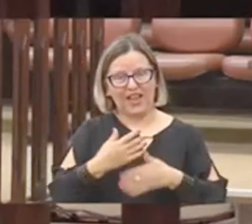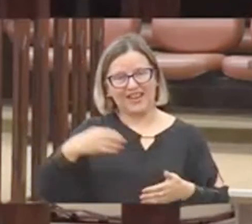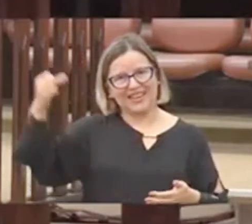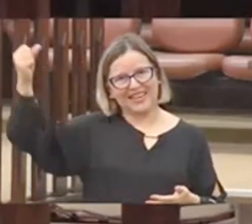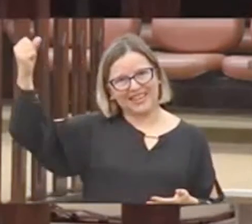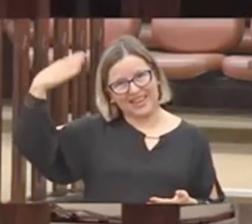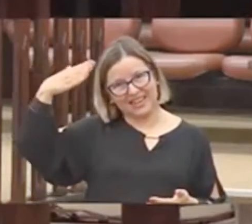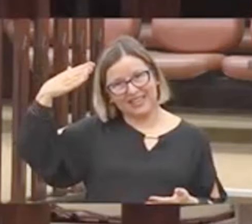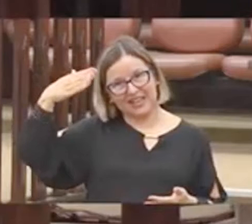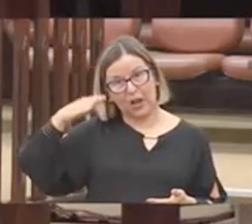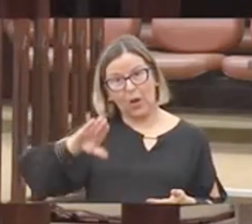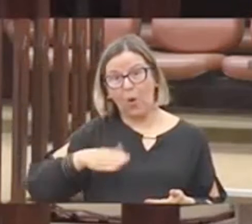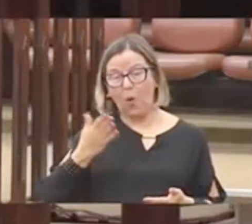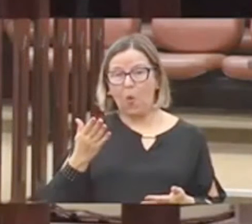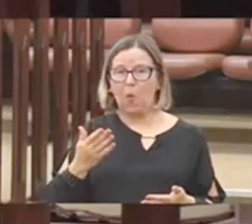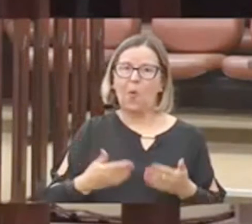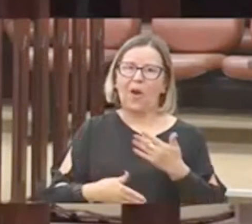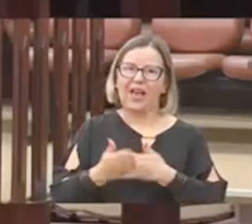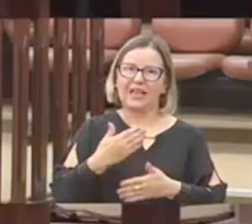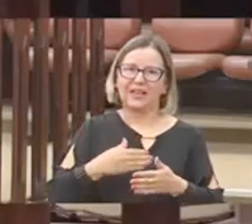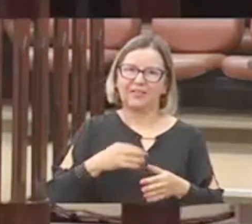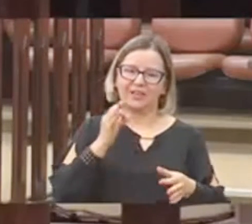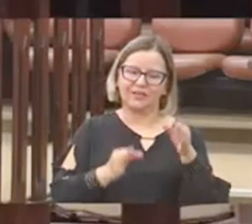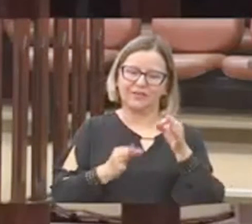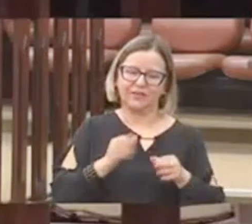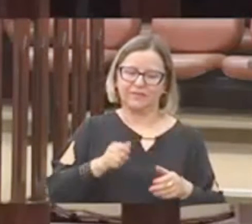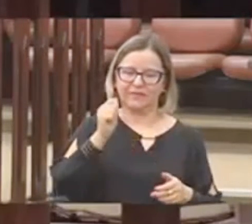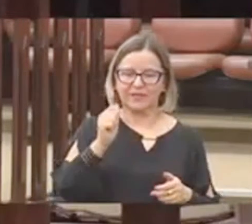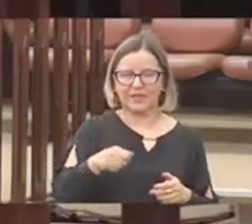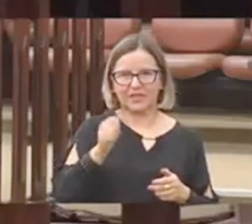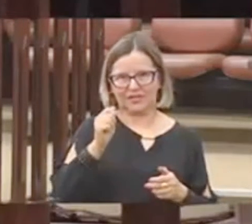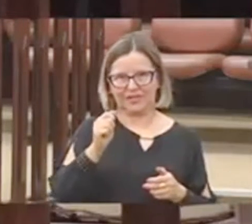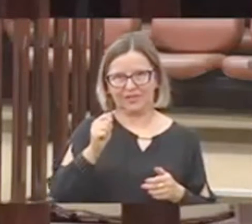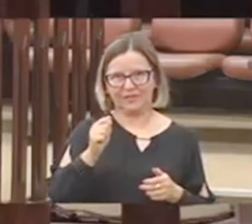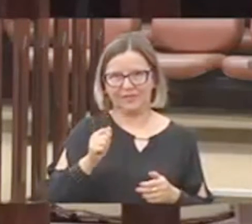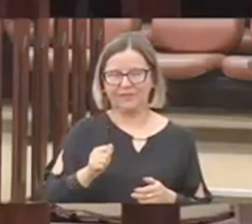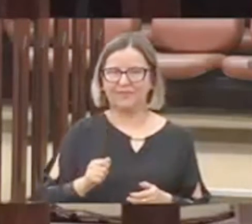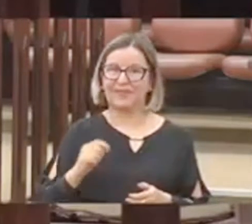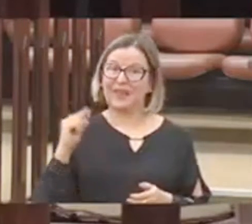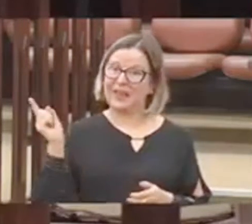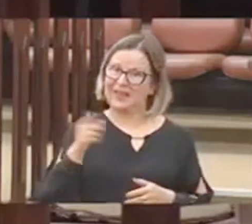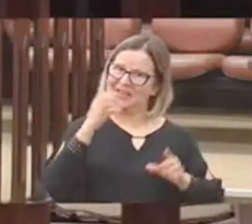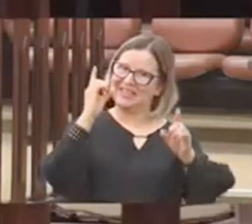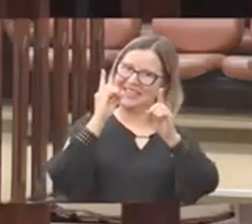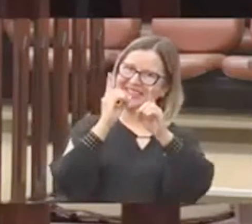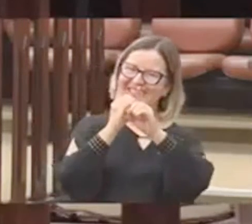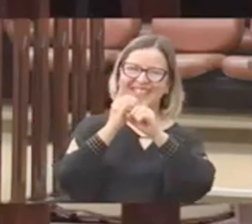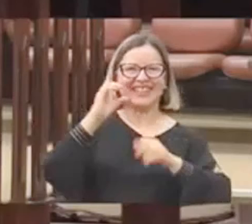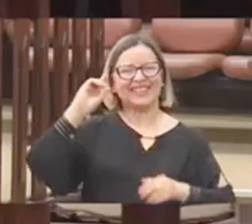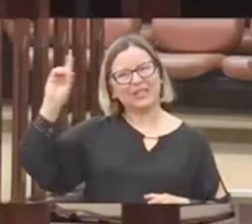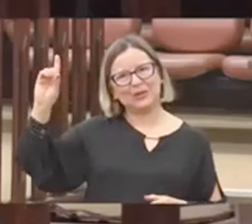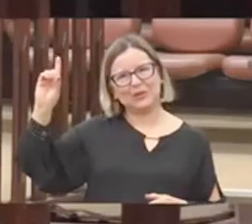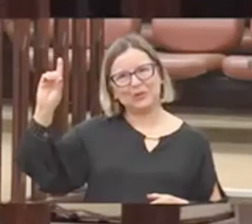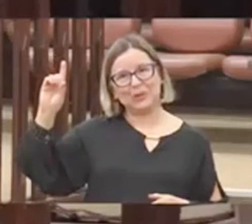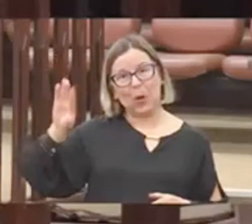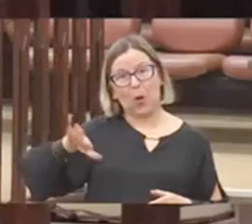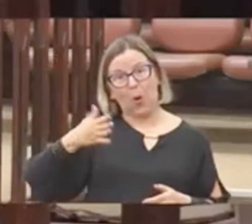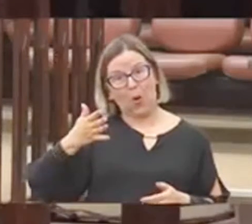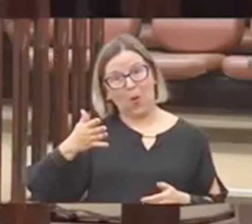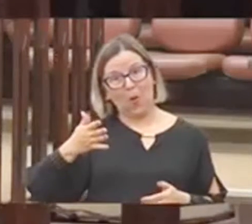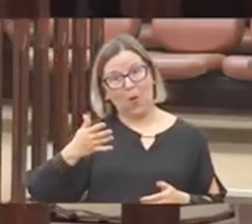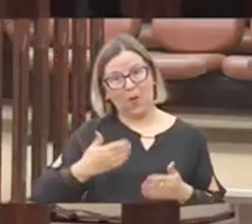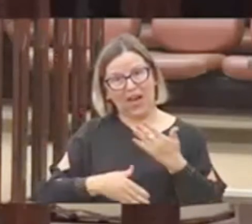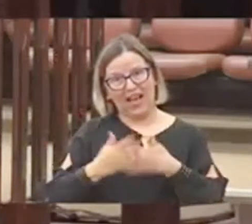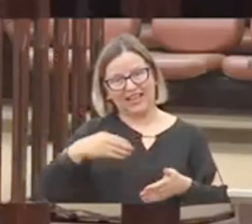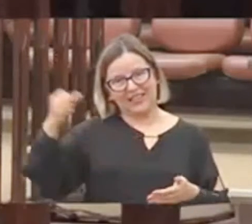É o que a Bíblia nos ensina. Nós vamos nos encontrar com Deus, ou em graça, ou